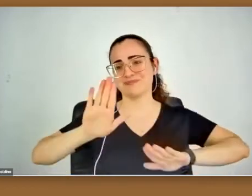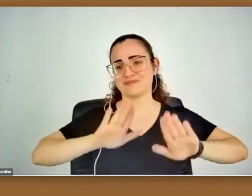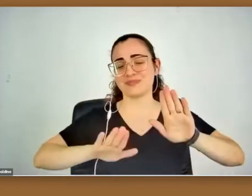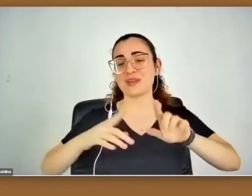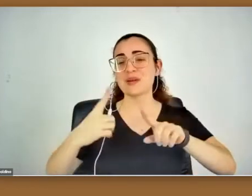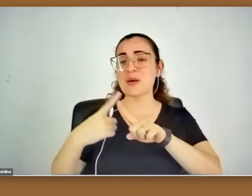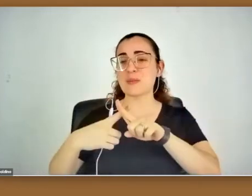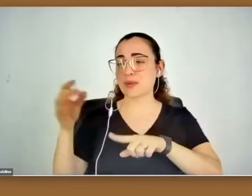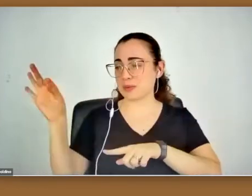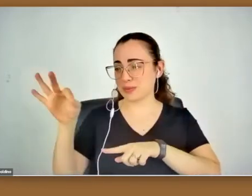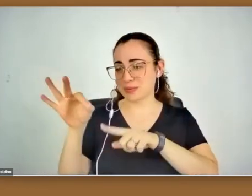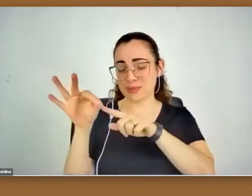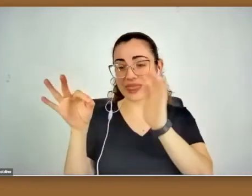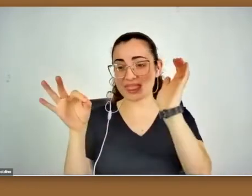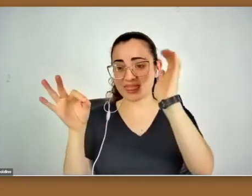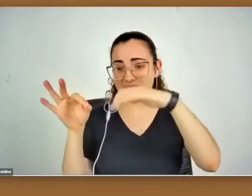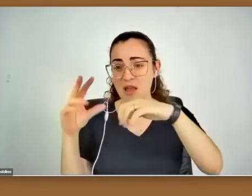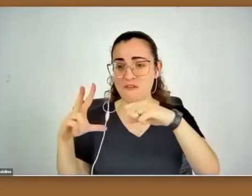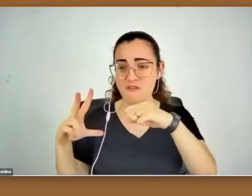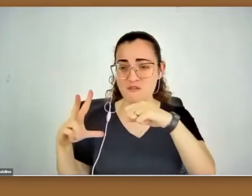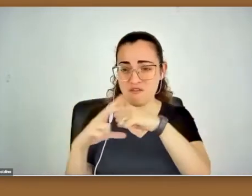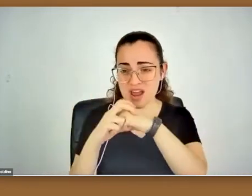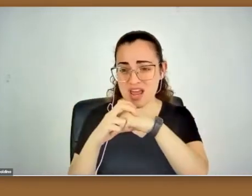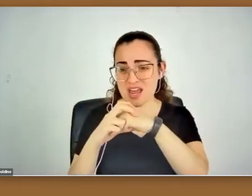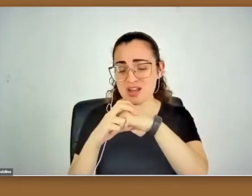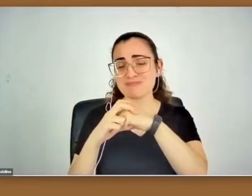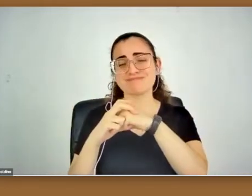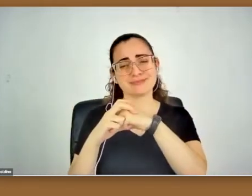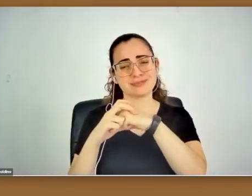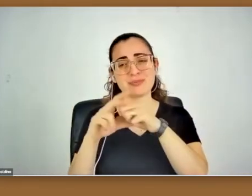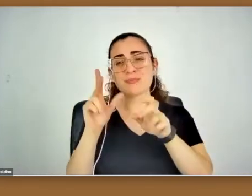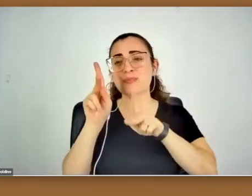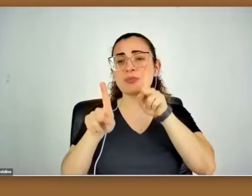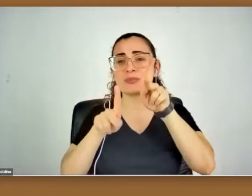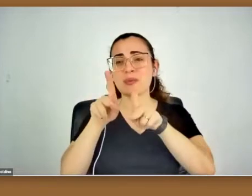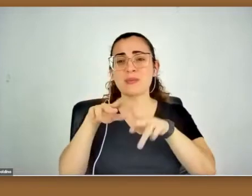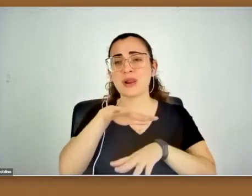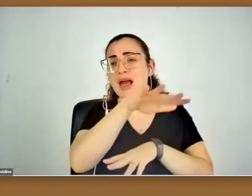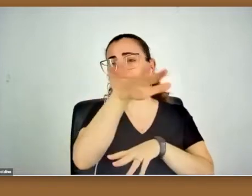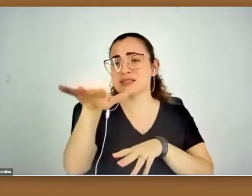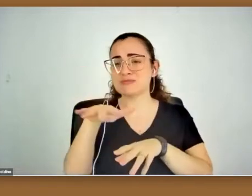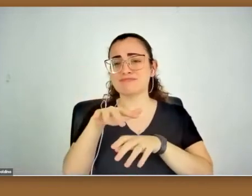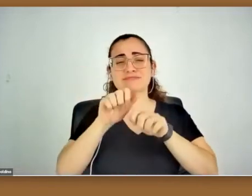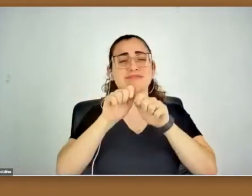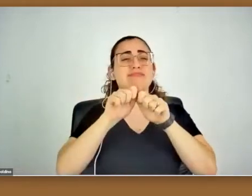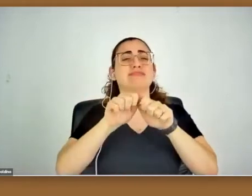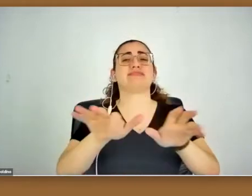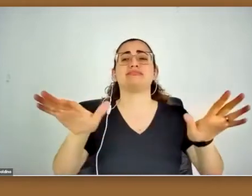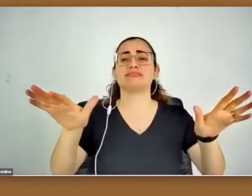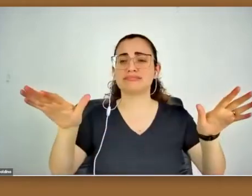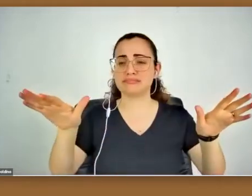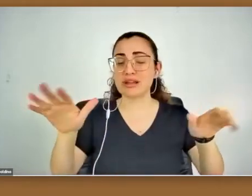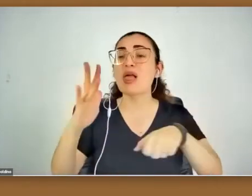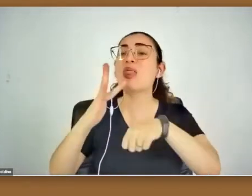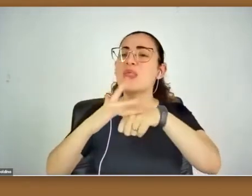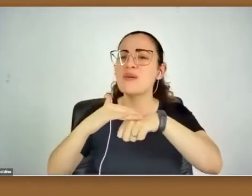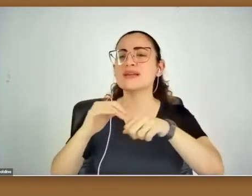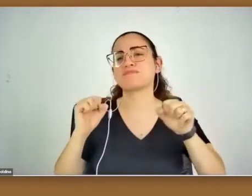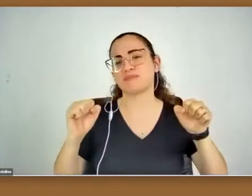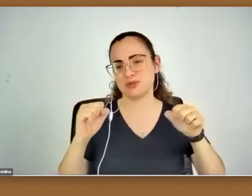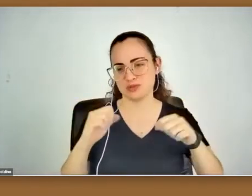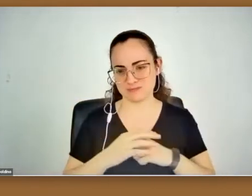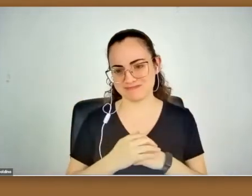estando ali, ele pode ser transmitido para a população e gerar esses casos, né, de doença. A